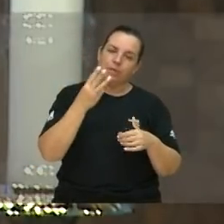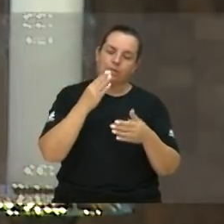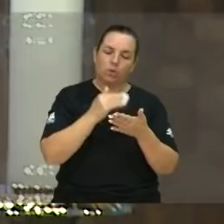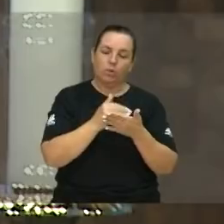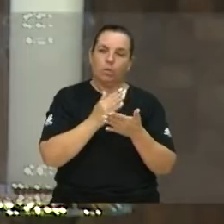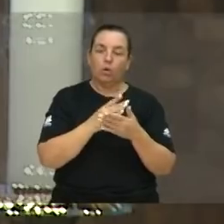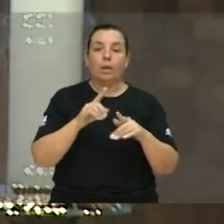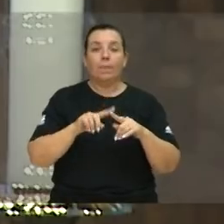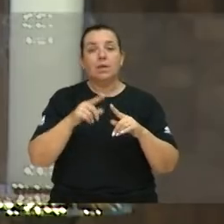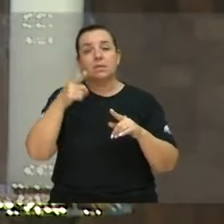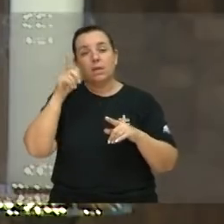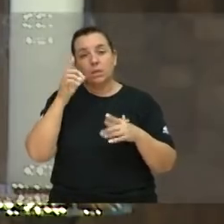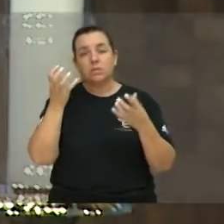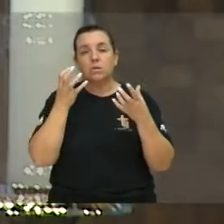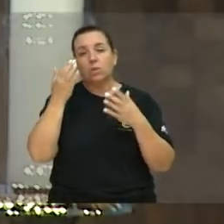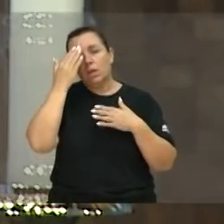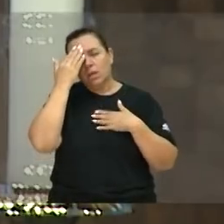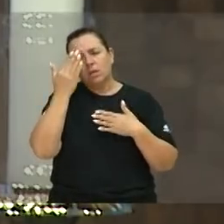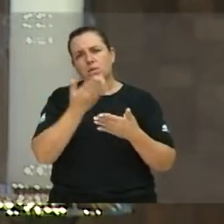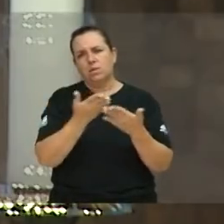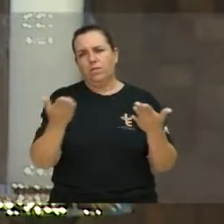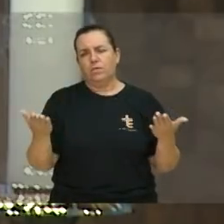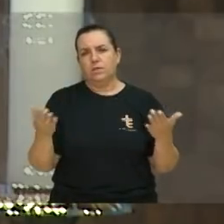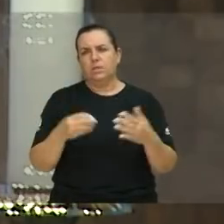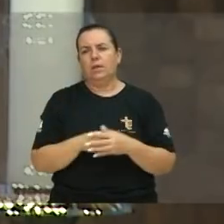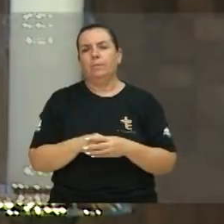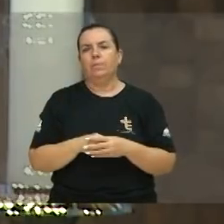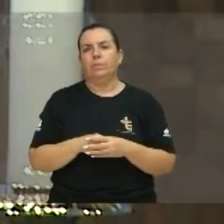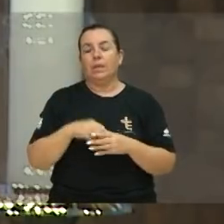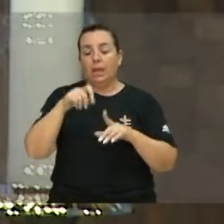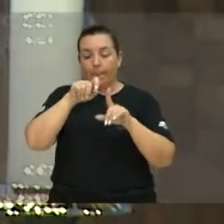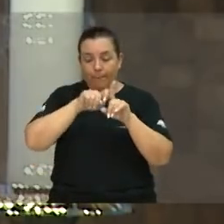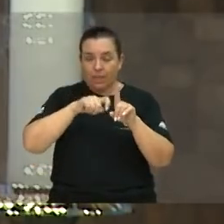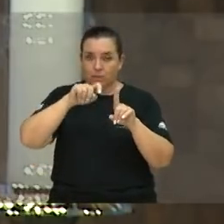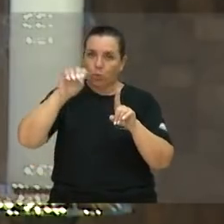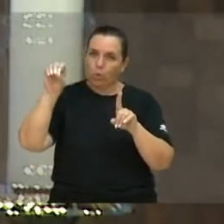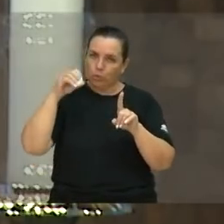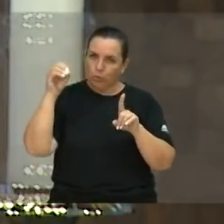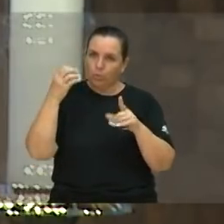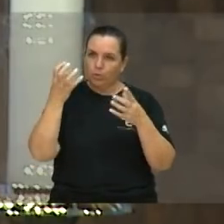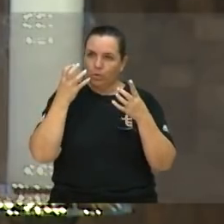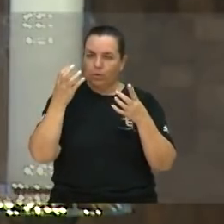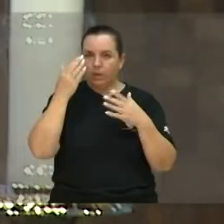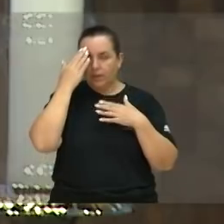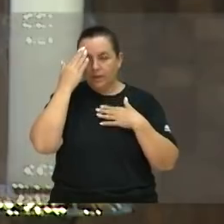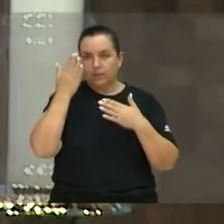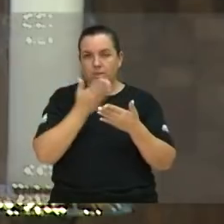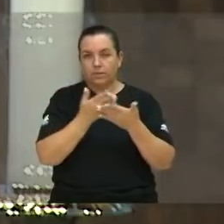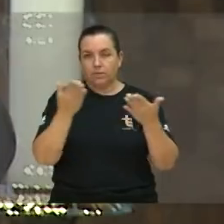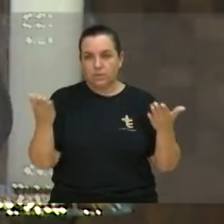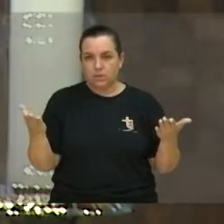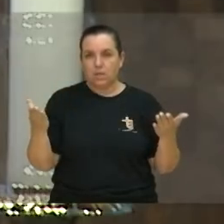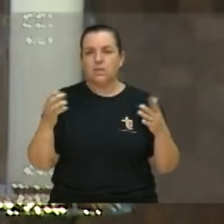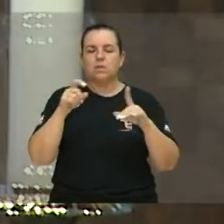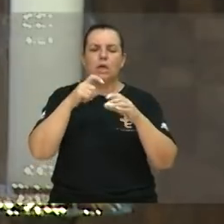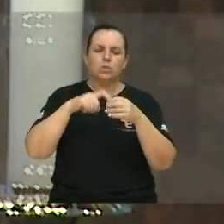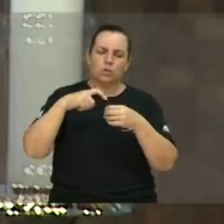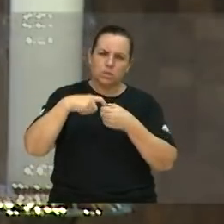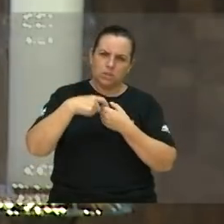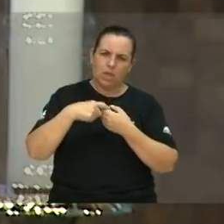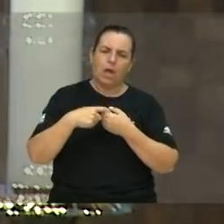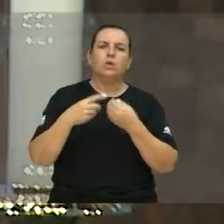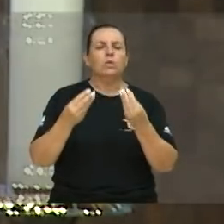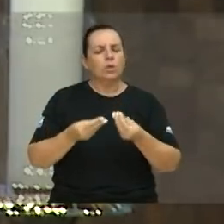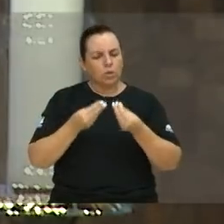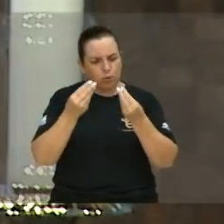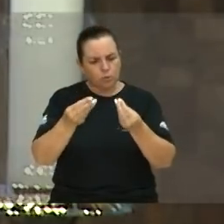mas antes eu quero agradecer a você nós somos um mês de outubro mês das missões eu quero agradecer a você associado você que contribui